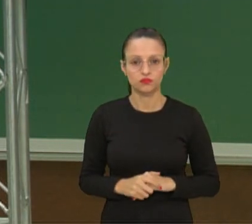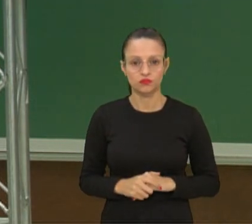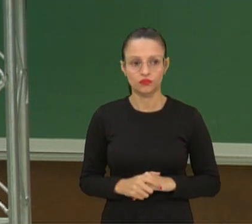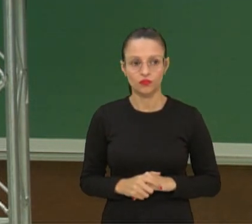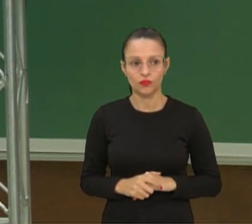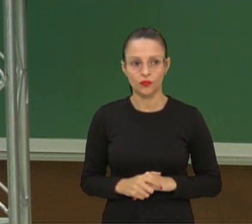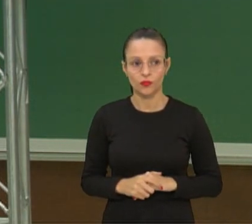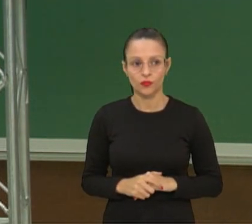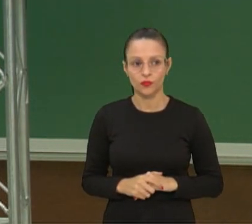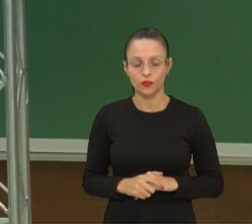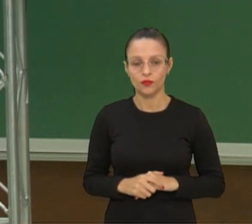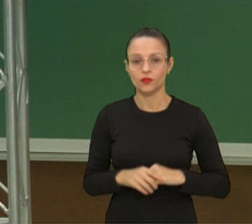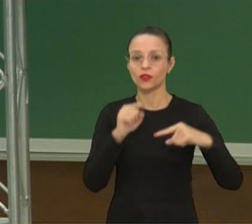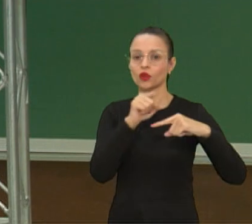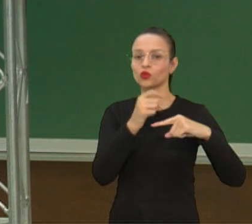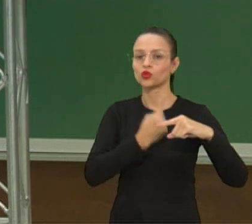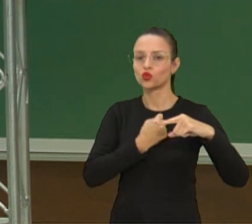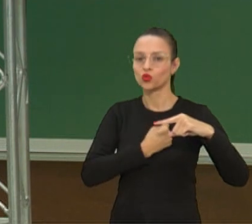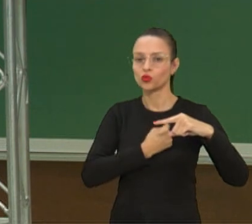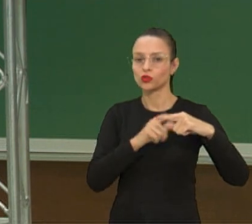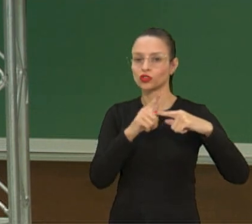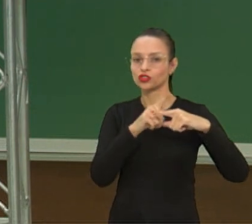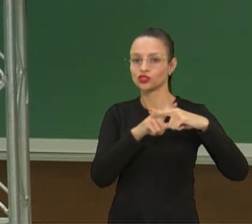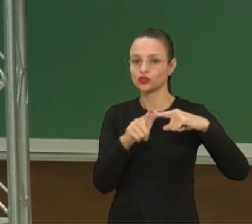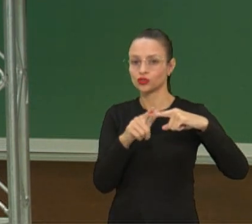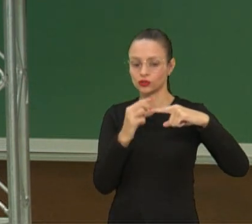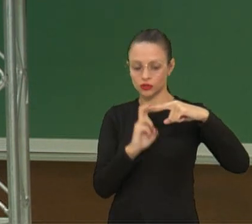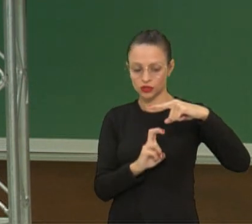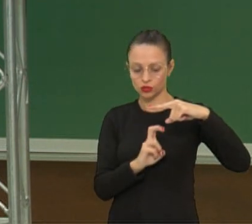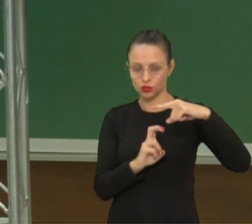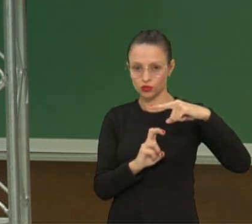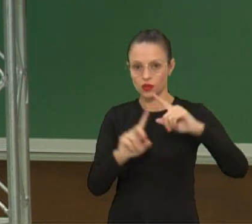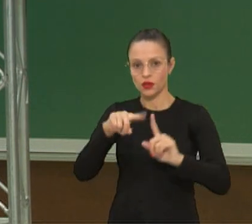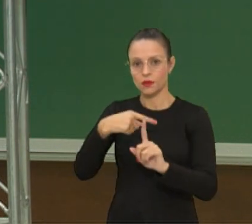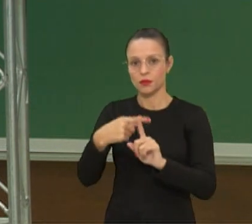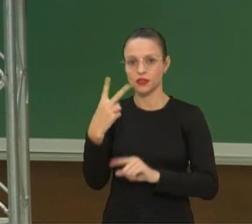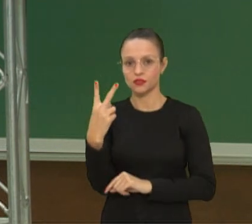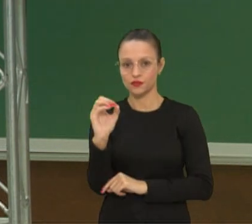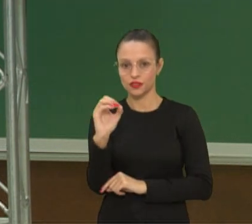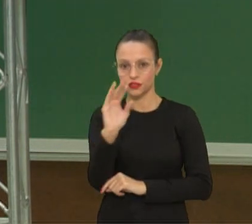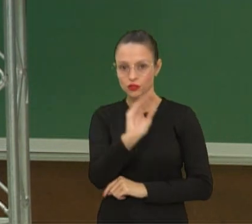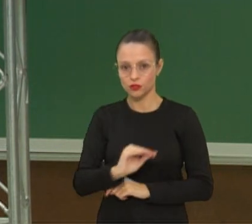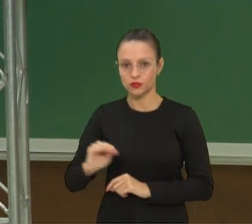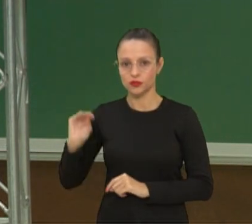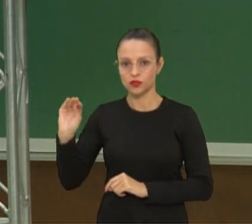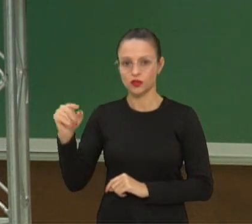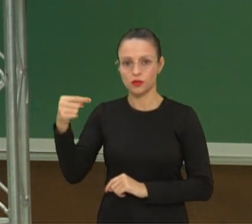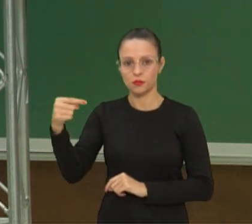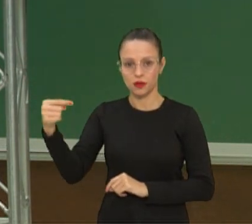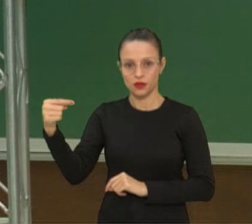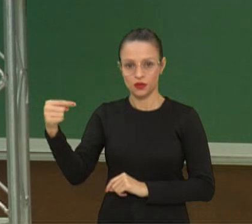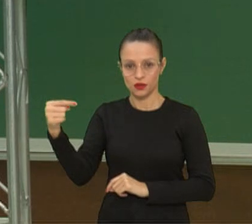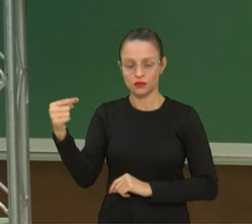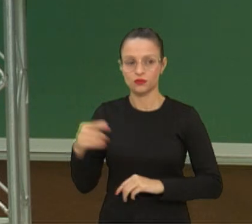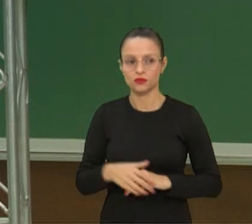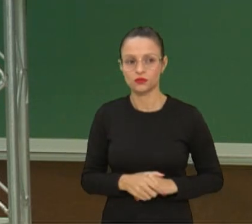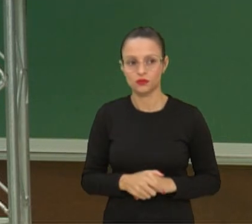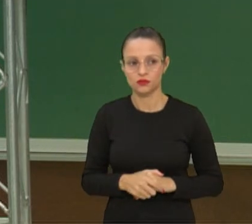Um número dividido por 5, mais 20 é igual a 30. Pega esse mais 20, está somando, vai passar para o outro lado, subtraindo. Então,